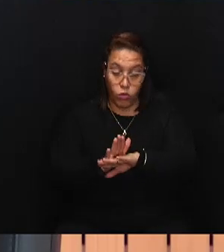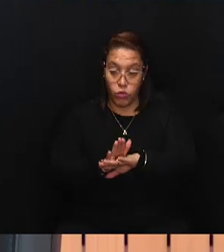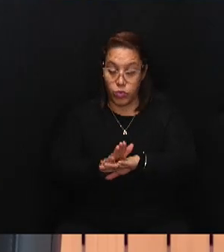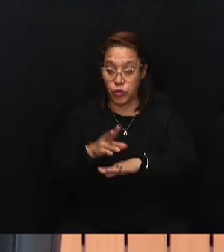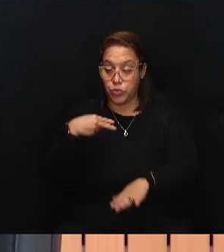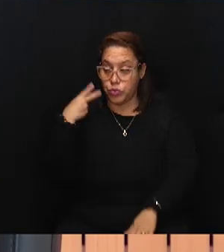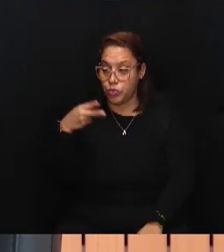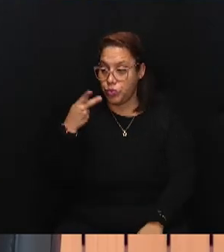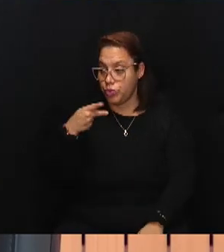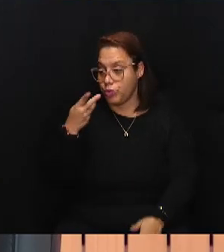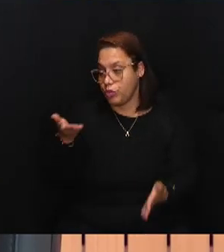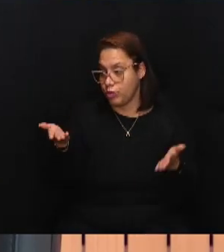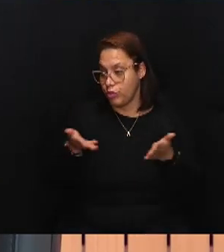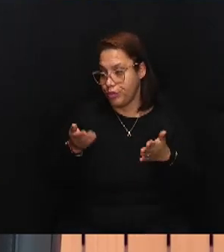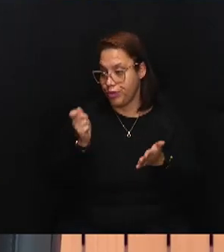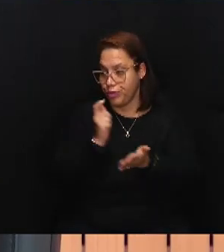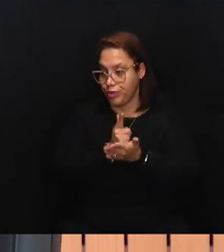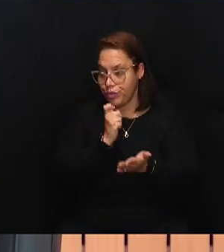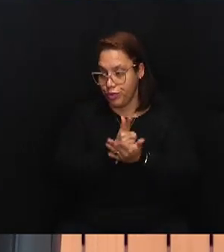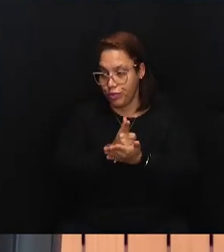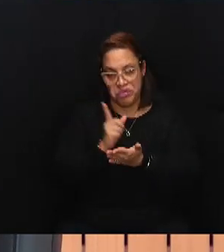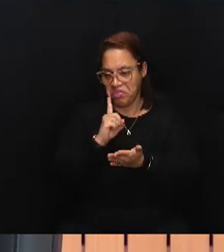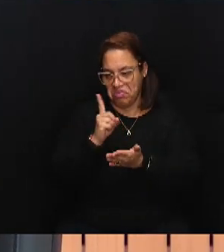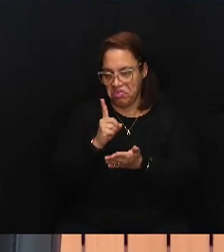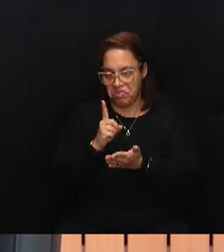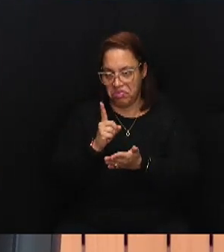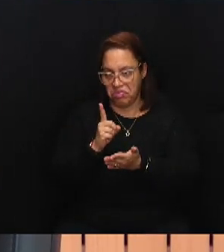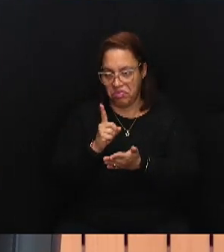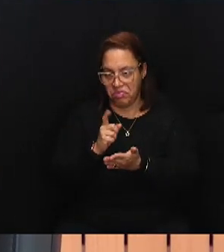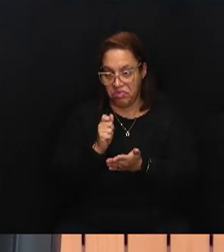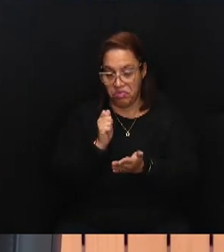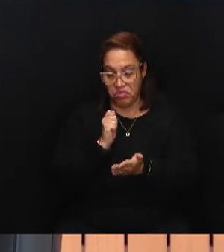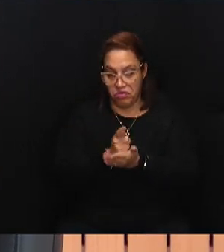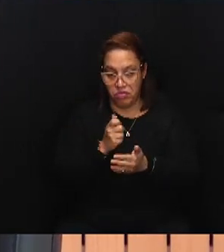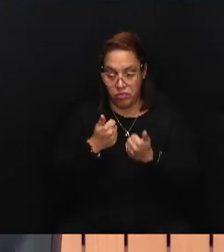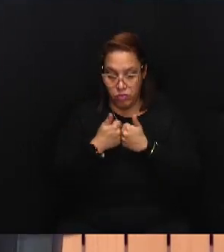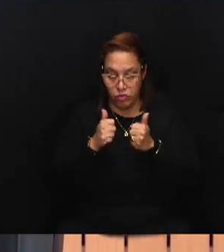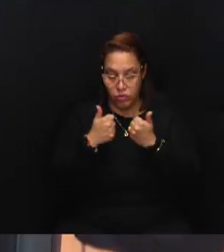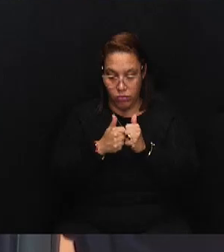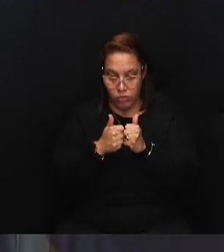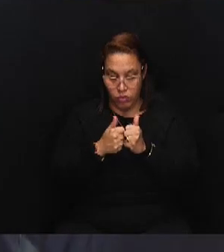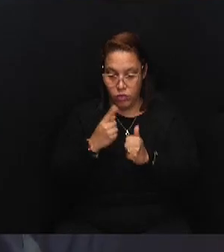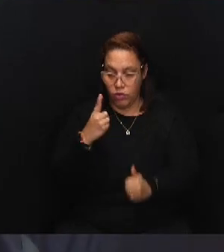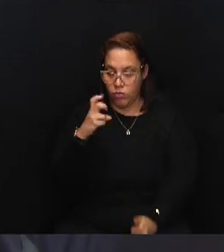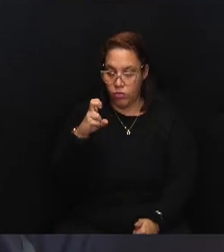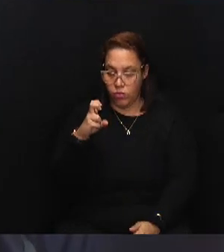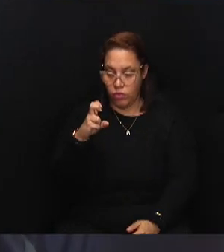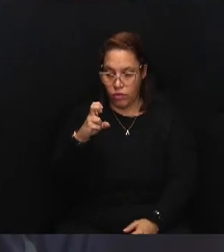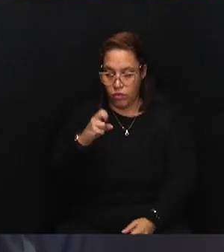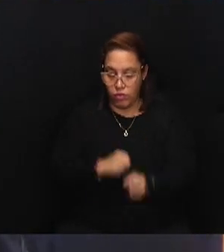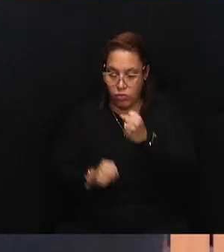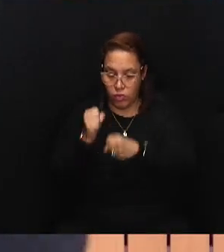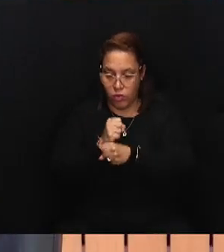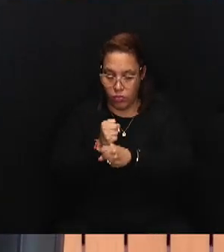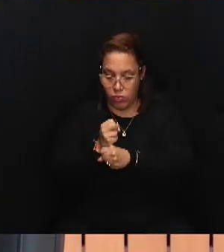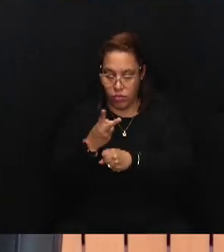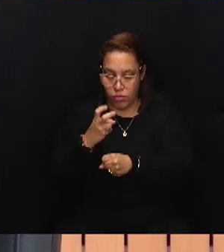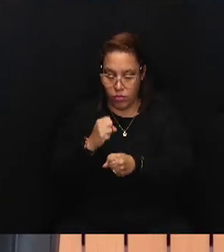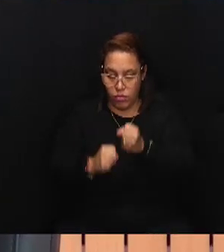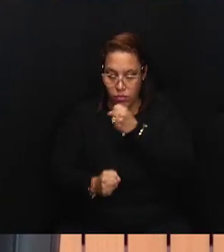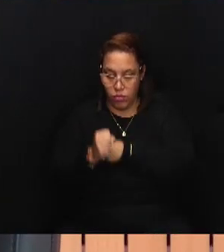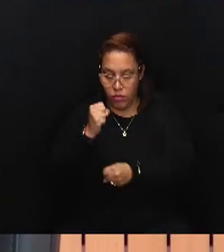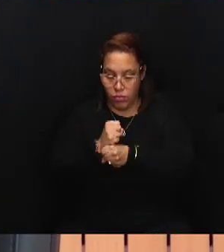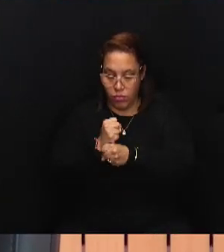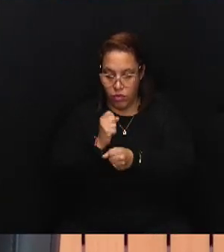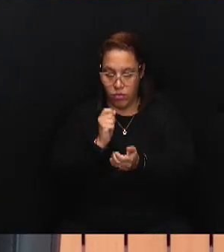Porque a cidade hoje, quem paga a conta não é apenas quem paga a catraca. Porque há 15 anos, 20 anos atrás, quem pagava a